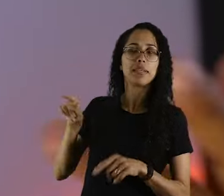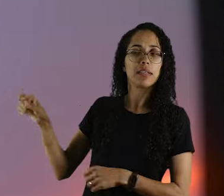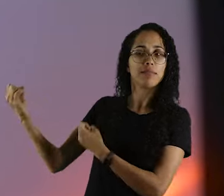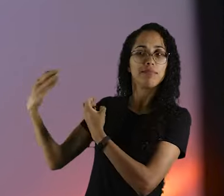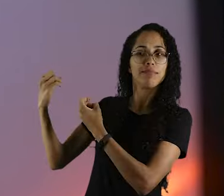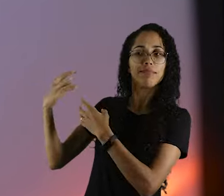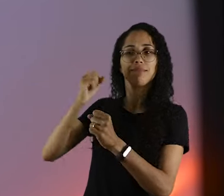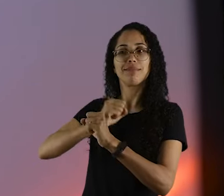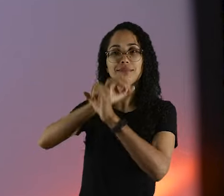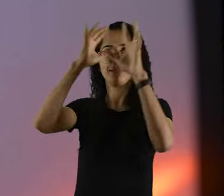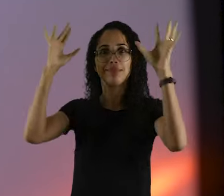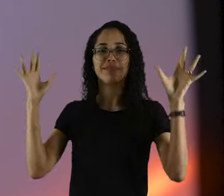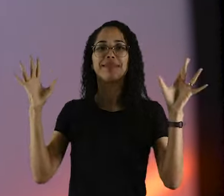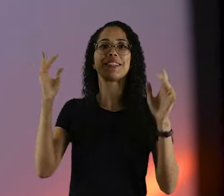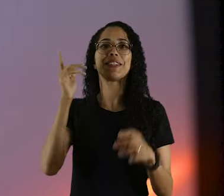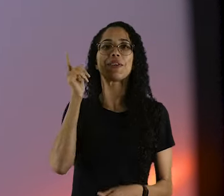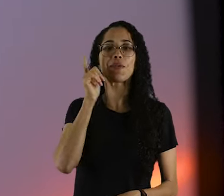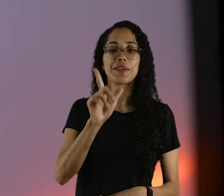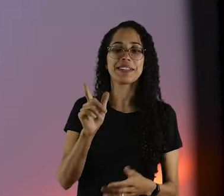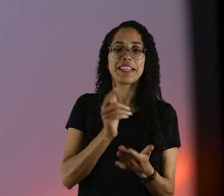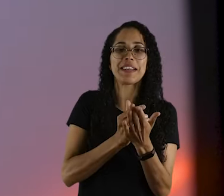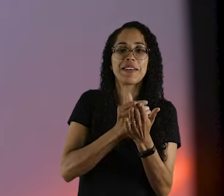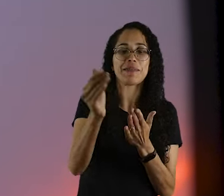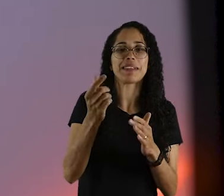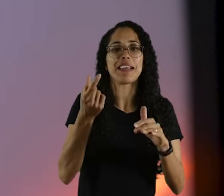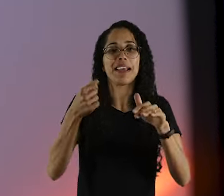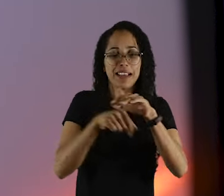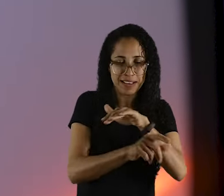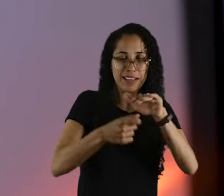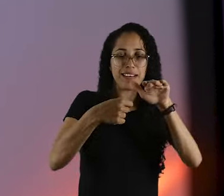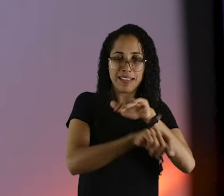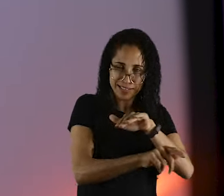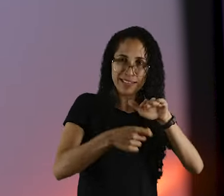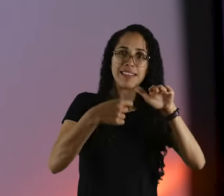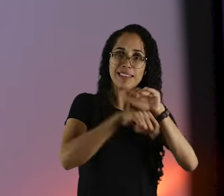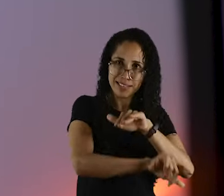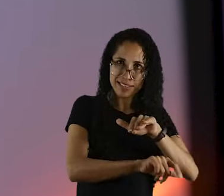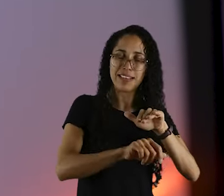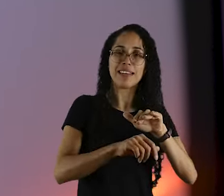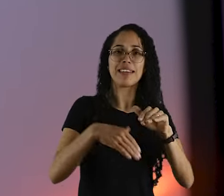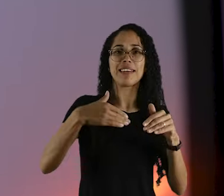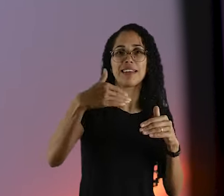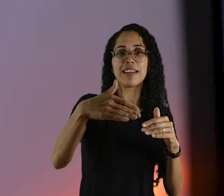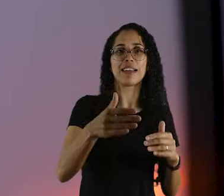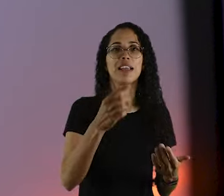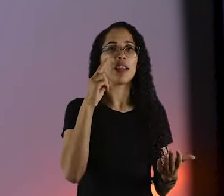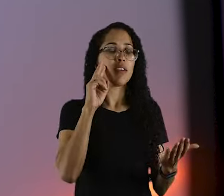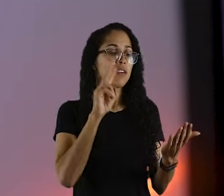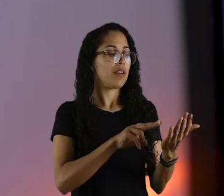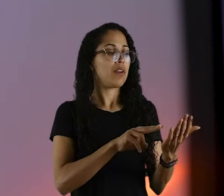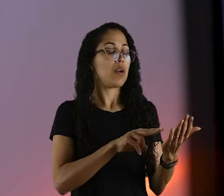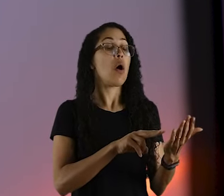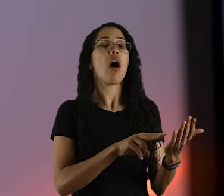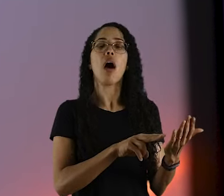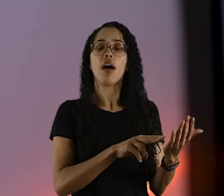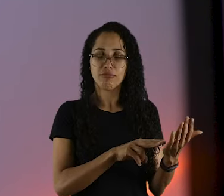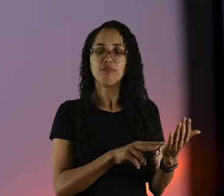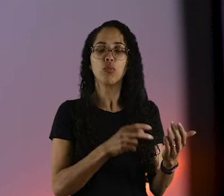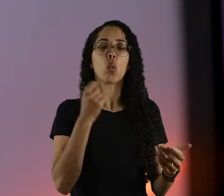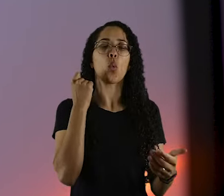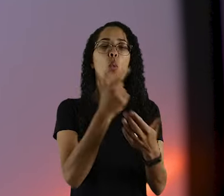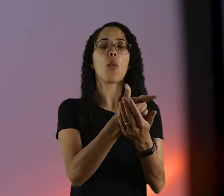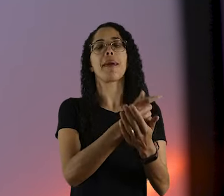eu comecei a mexer. E aí eu já tinha uma reservinha ali, daí eu fui deixando. E aí em determinado momento eu vou comprar. É